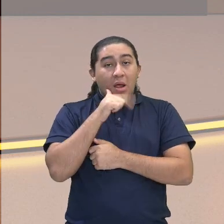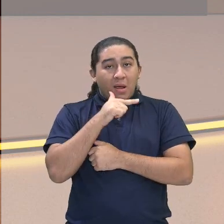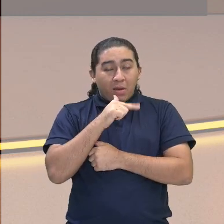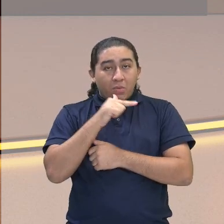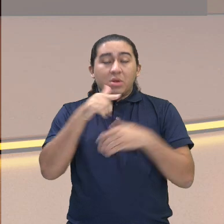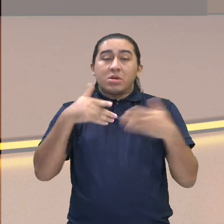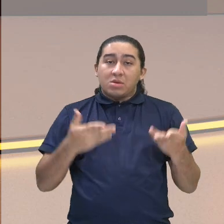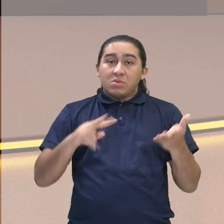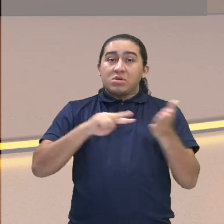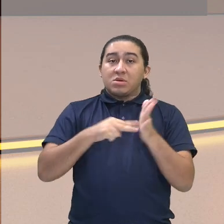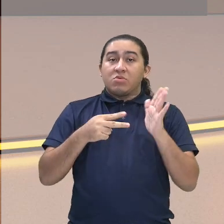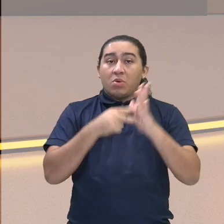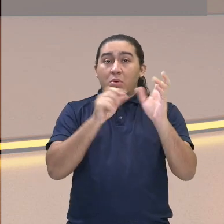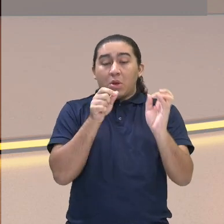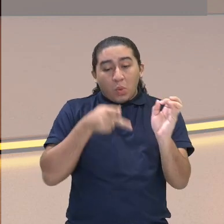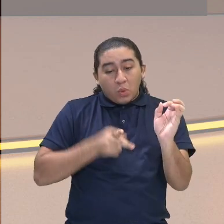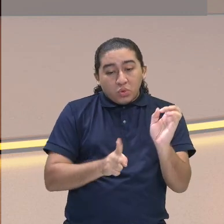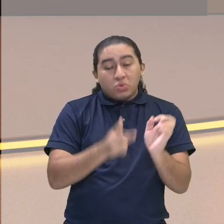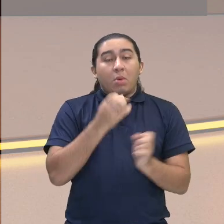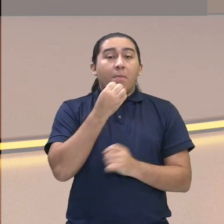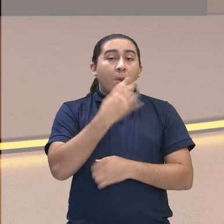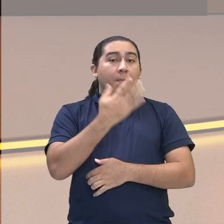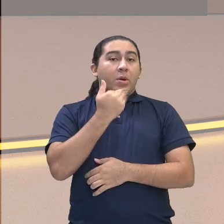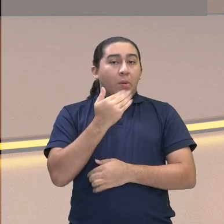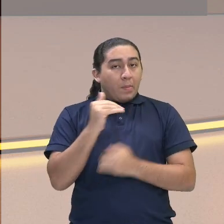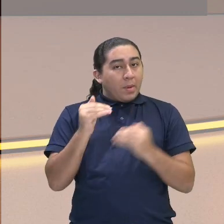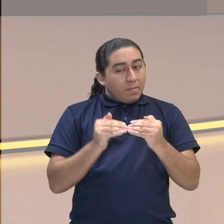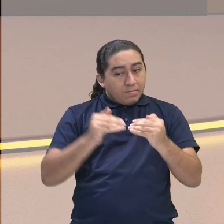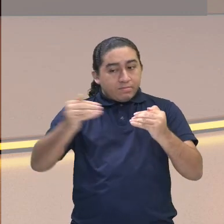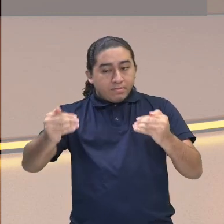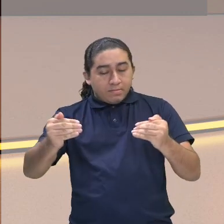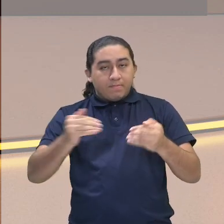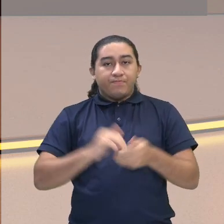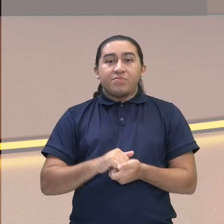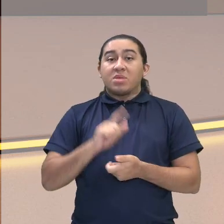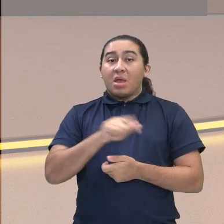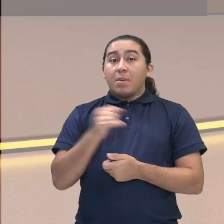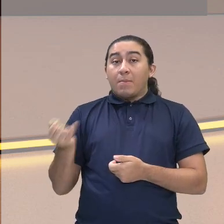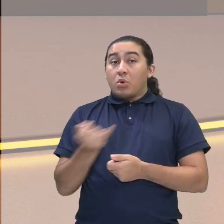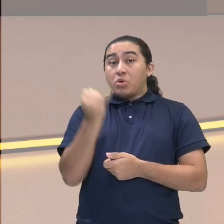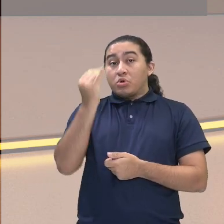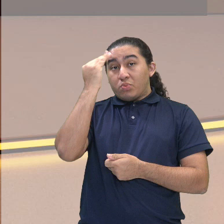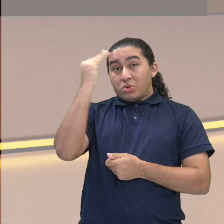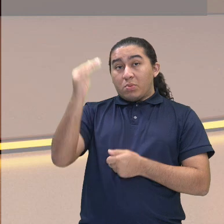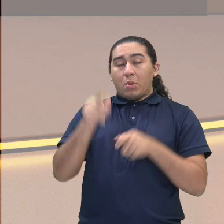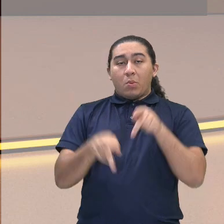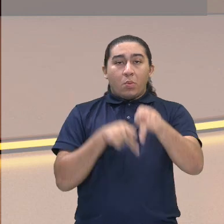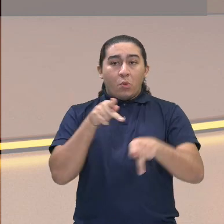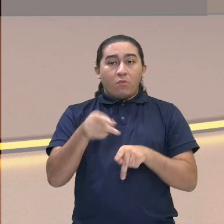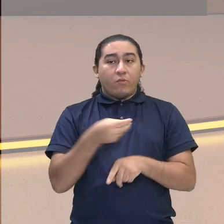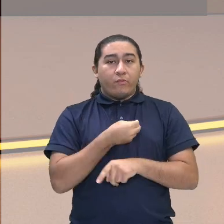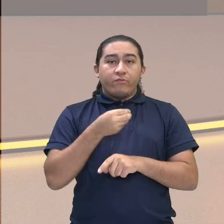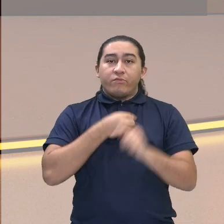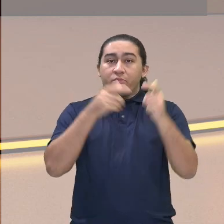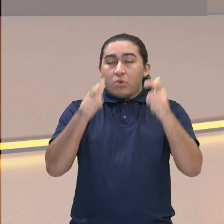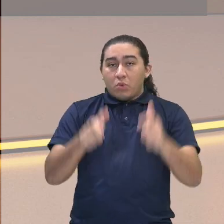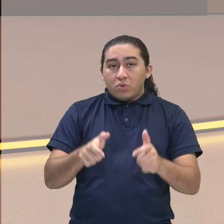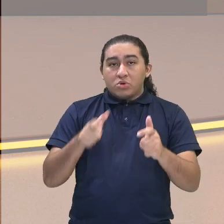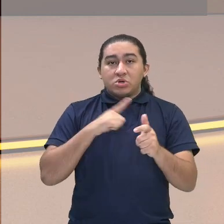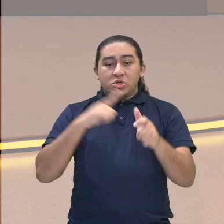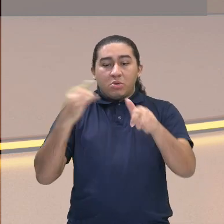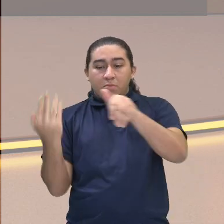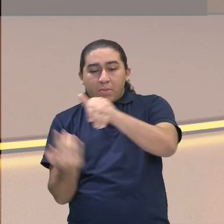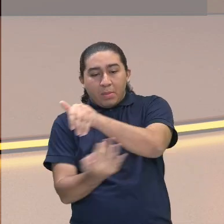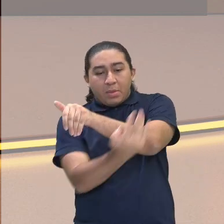imagina que era muito importante, principalmente para aquelas populações que viviam indo e vindo